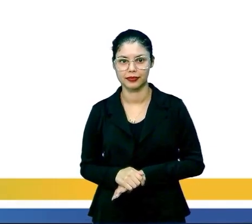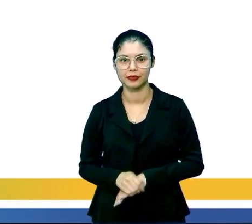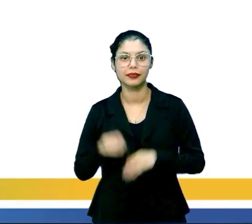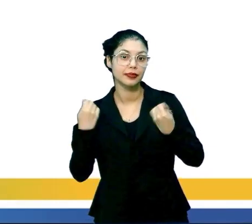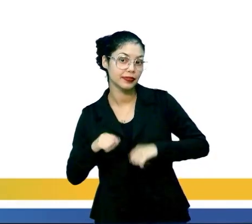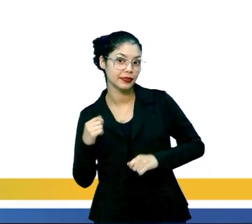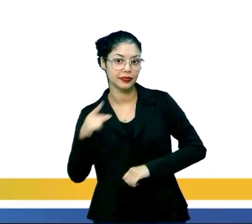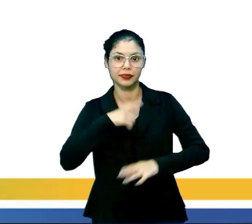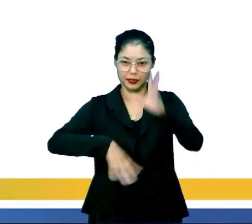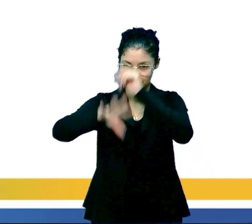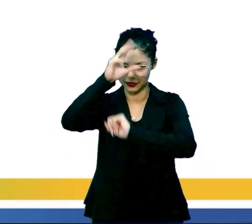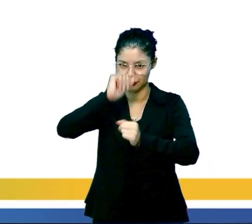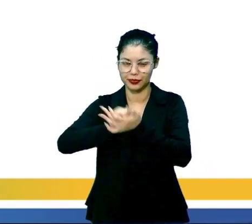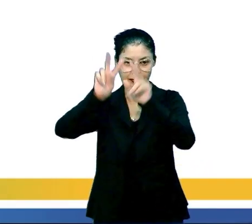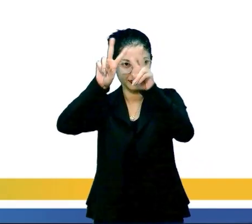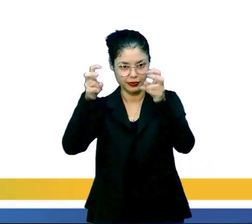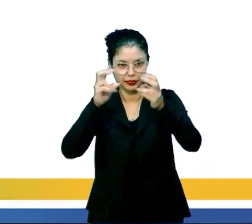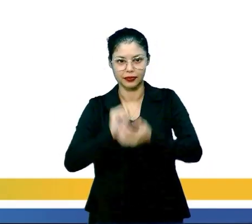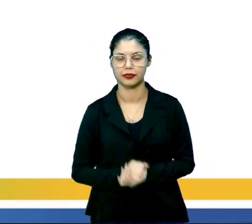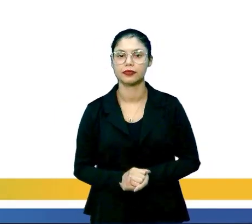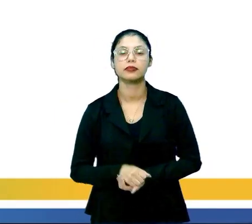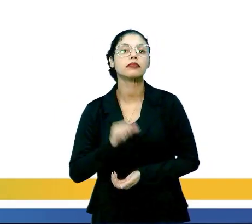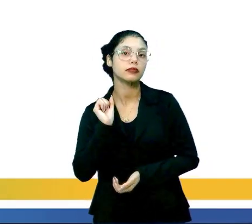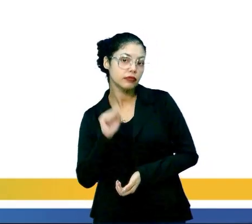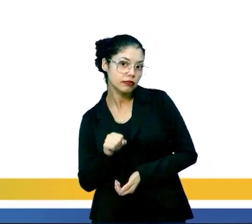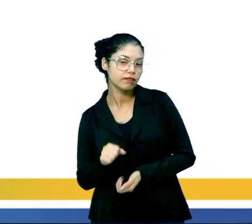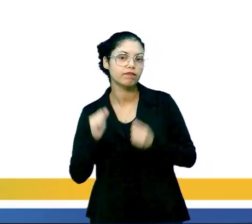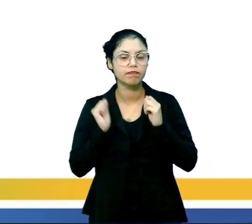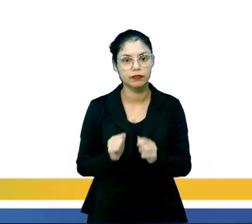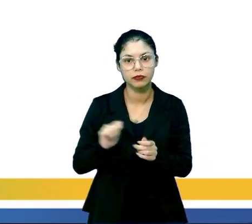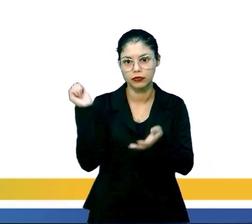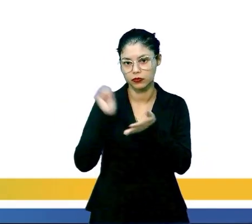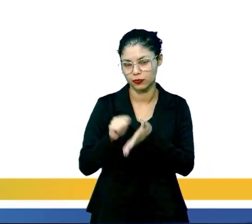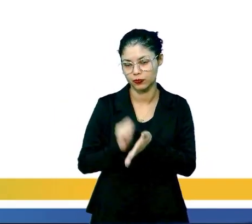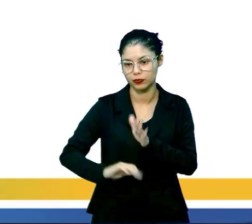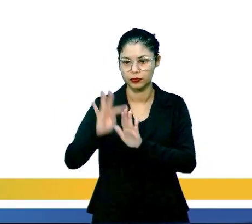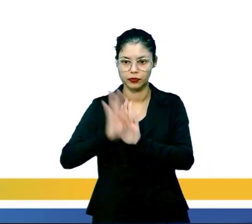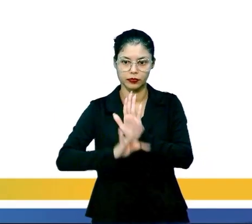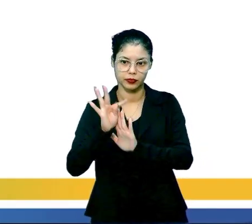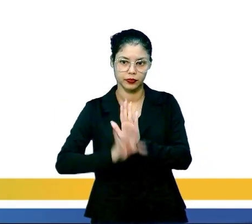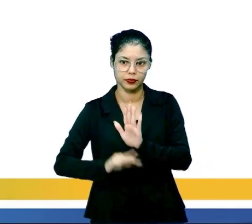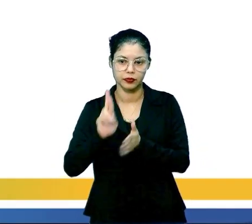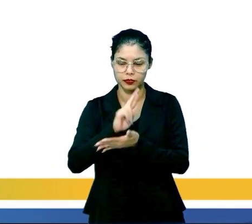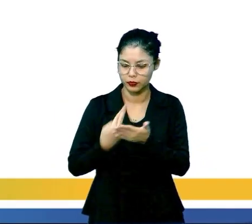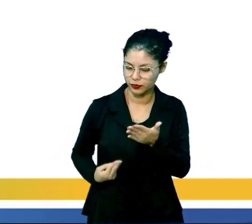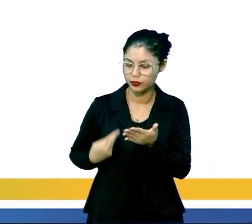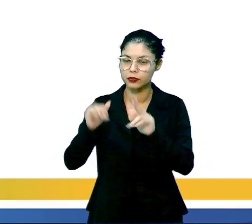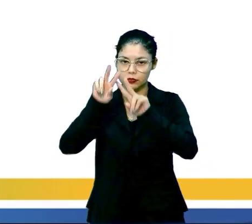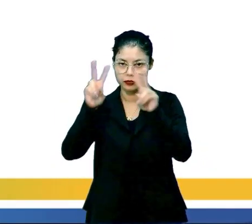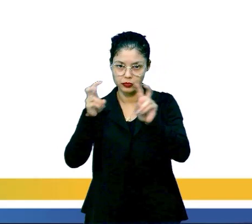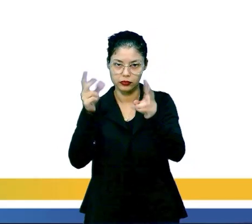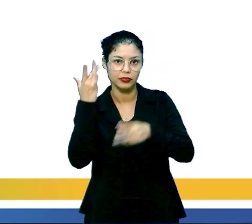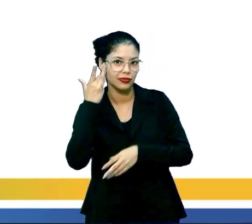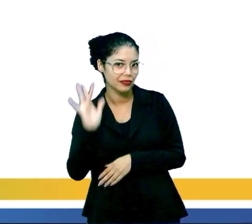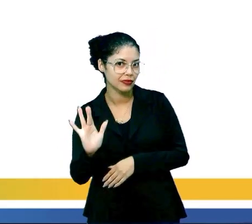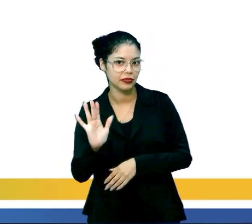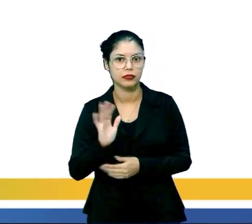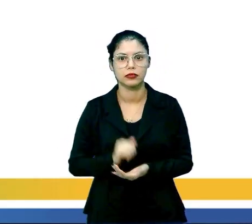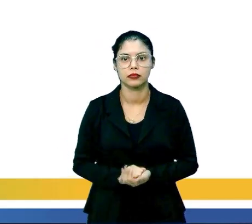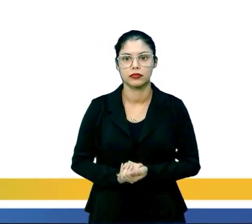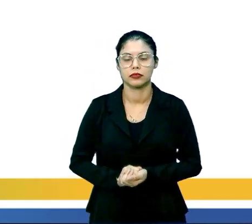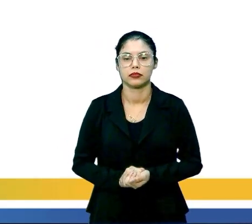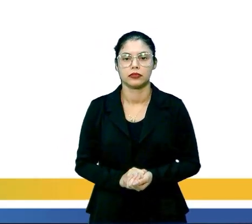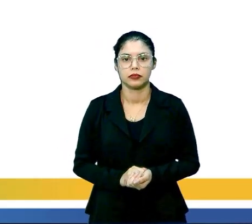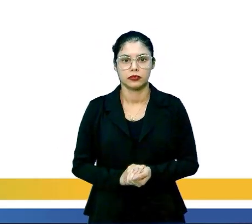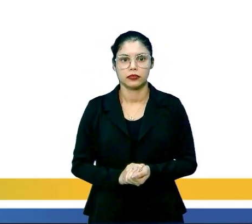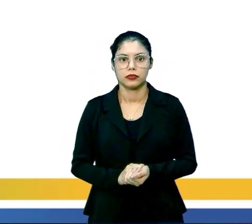É preciso ter conhecimento sobre o assunto? Professora, eu posso escrever um texto de uma redação, um tema, se eu não tiver conhecimento